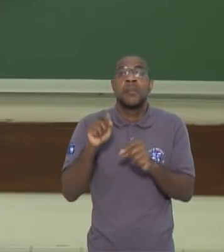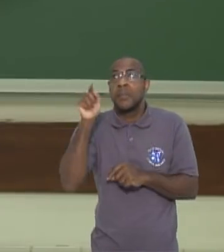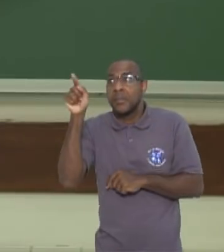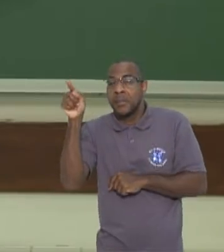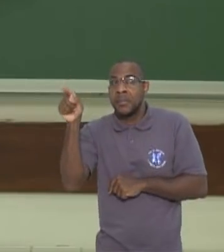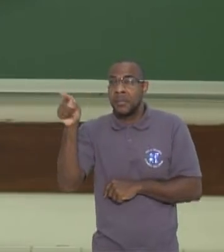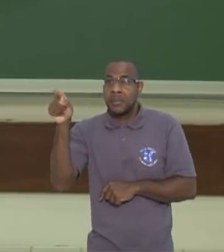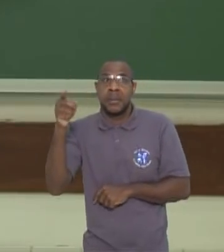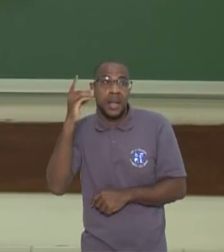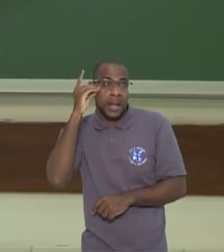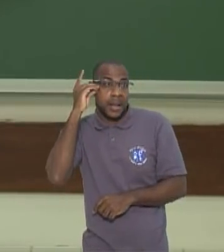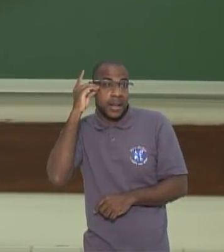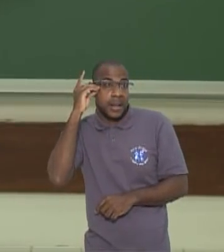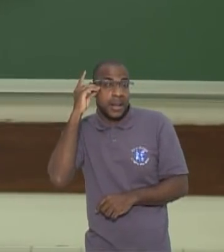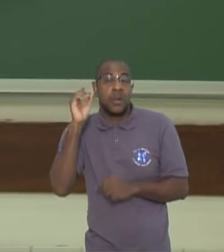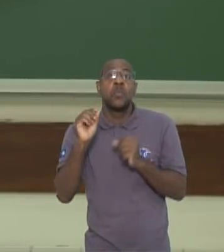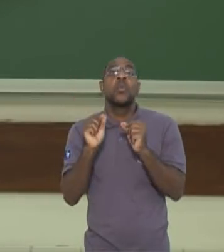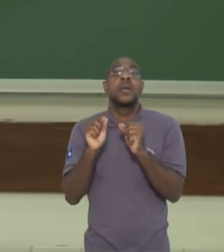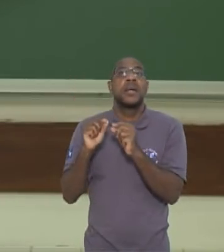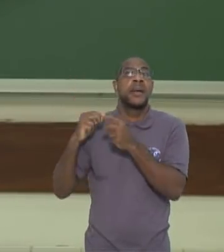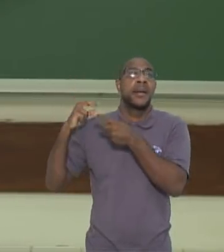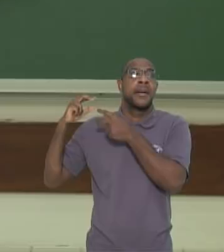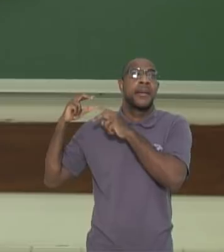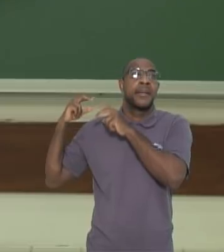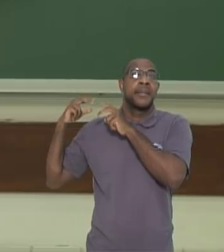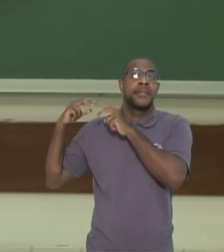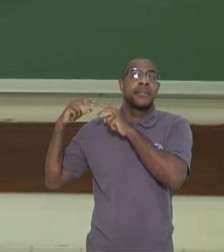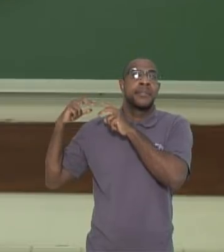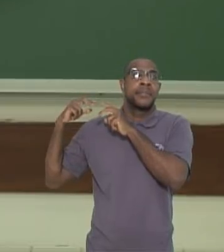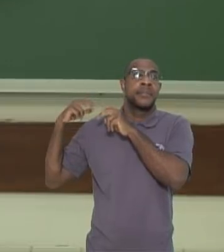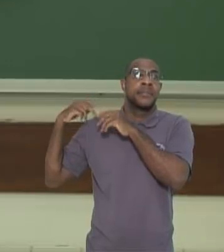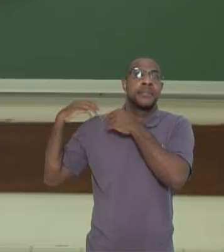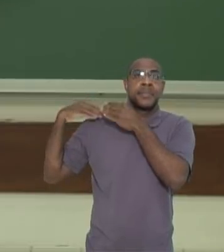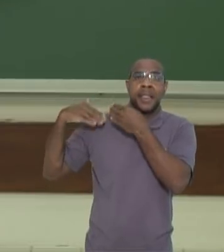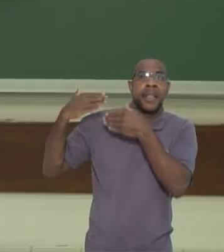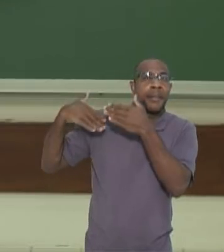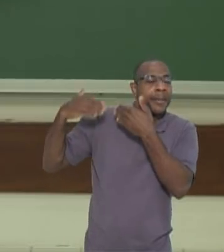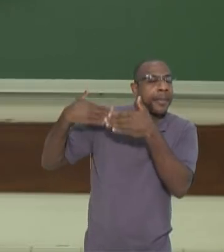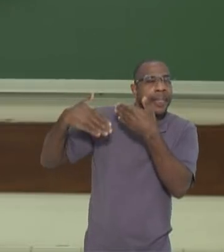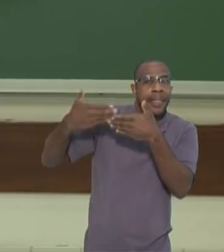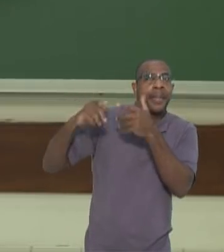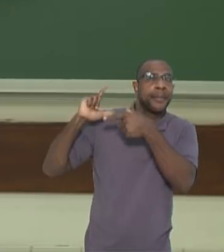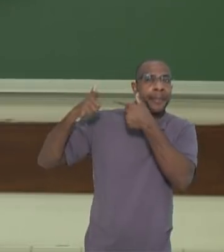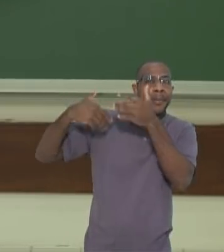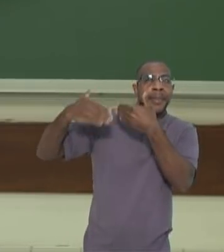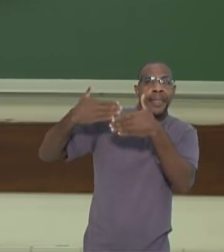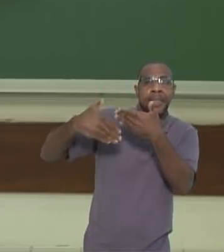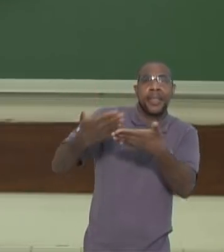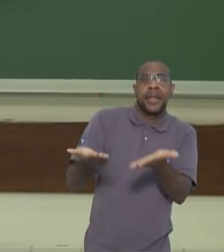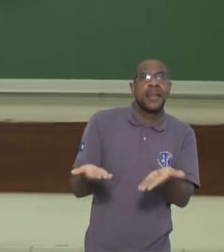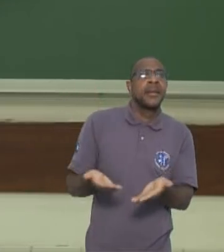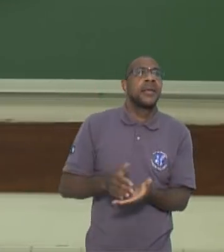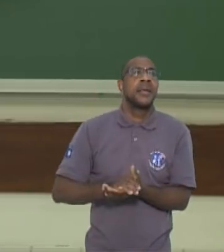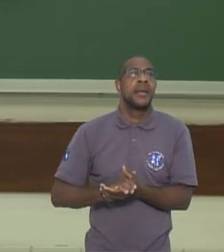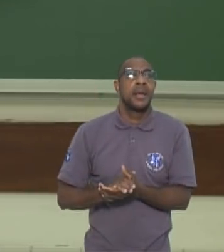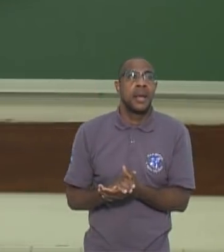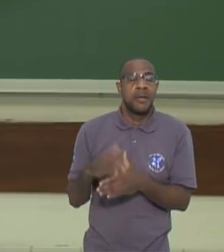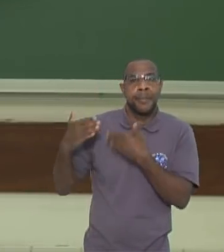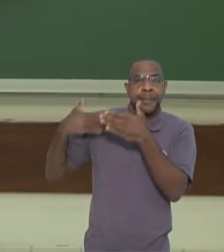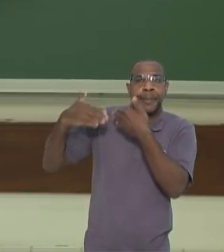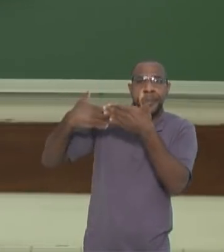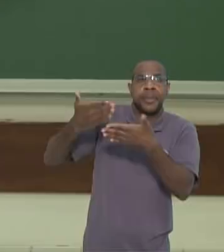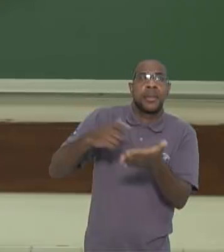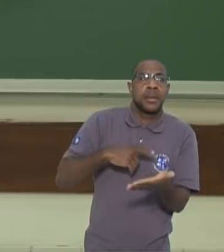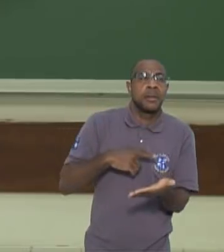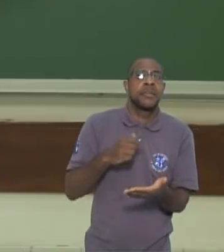caso, a síndrome de Down vai ser hereditária, né? Vai estar ali nos gametas da mãe ou do pai. A pessoa que tem, né, o